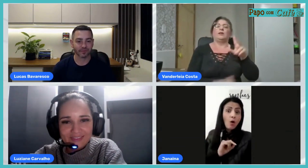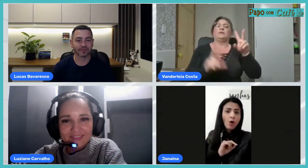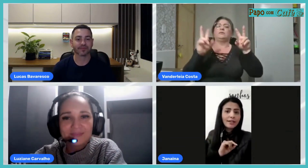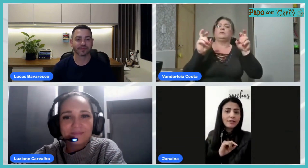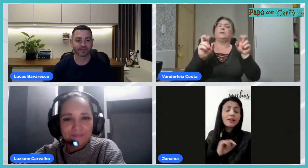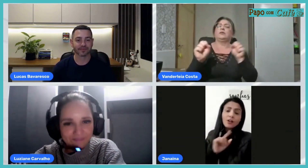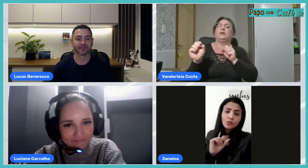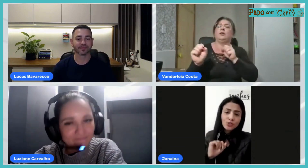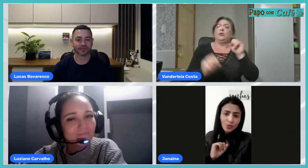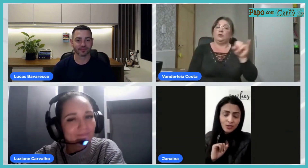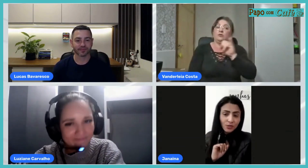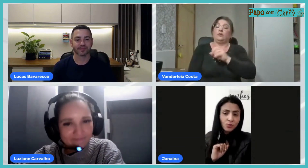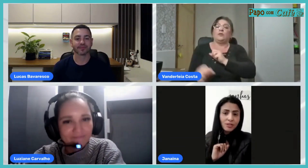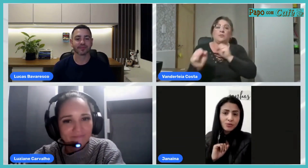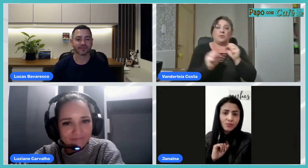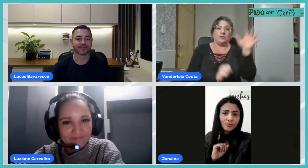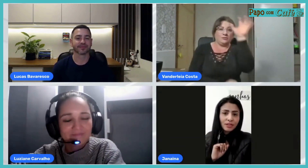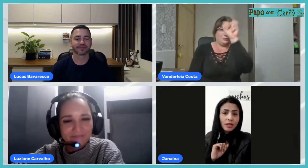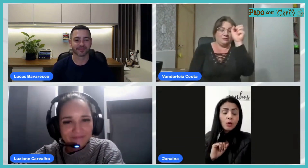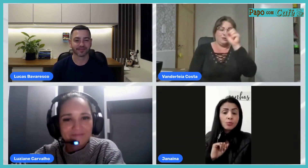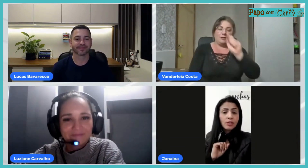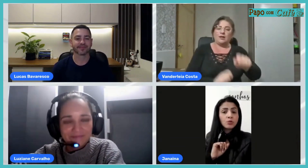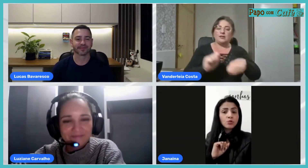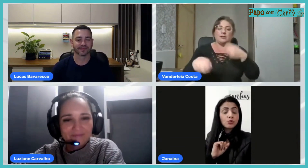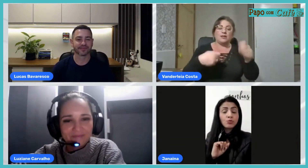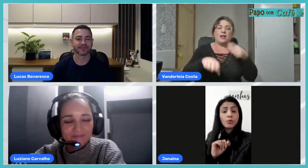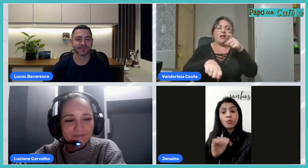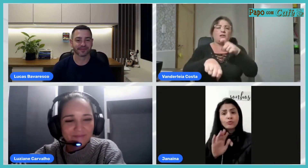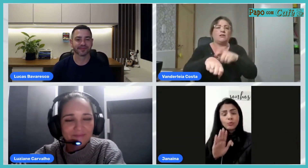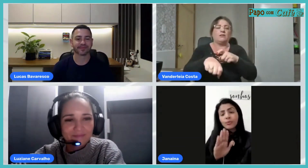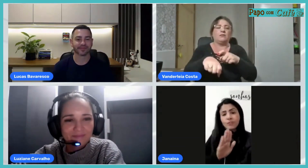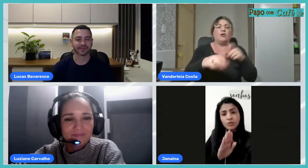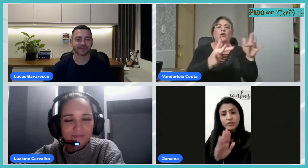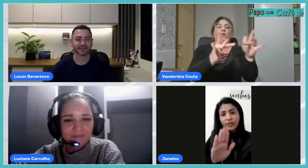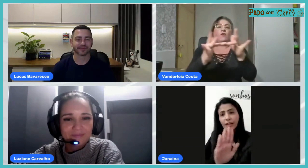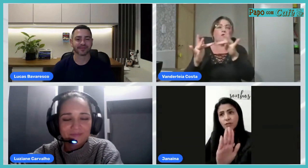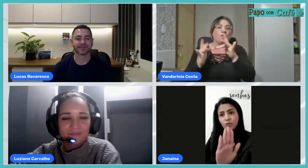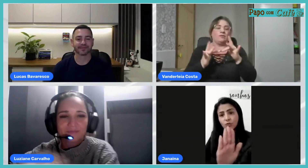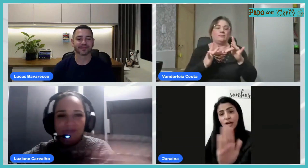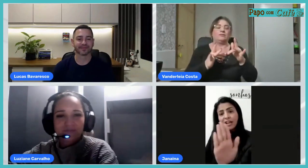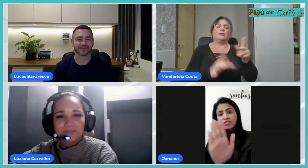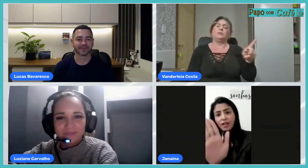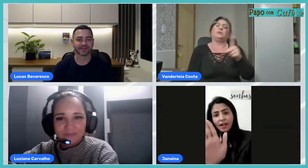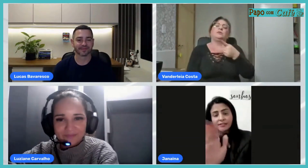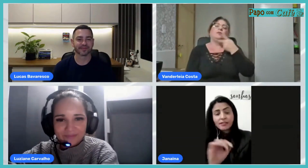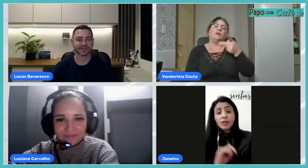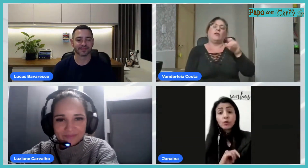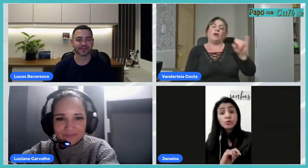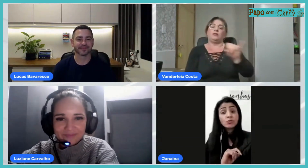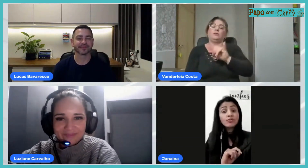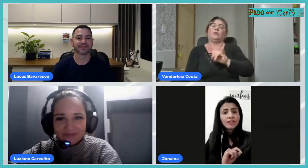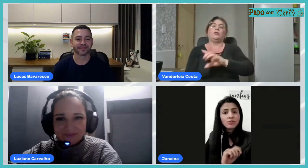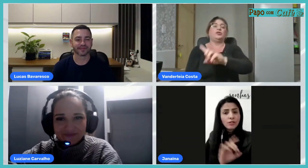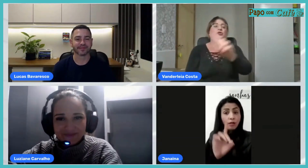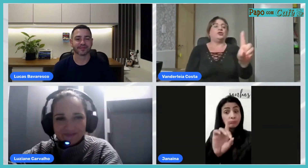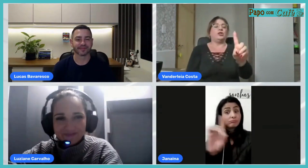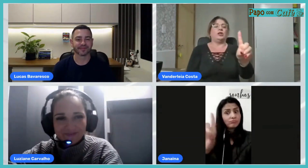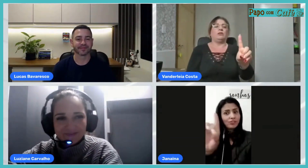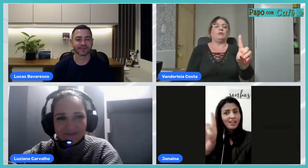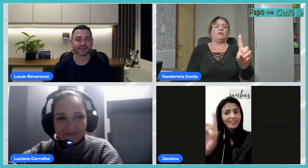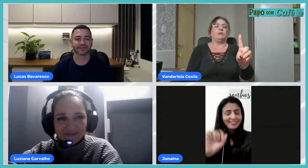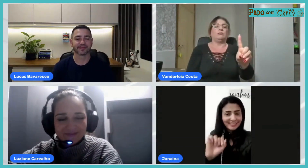sinais na hora, foi isso que aconteceu comigo. Porque o surdo, o professor vai falar lá, o instrutor, direita. O surdo faz o